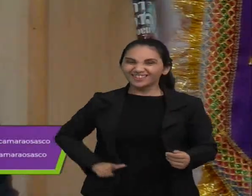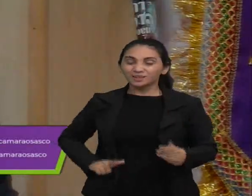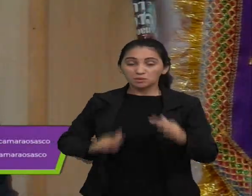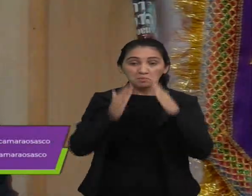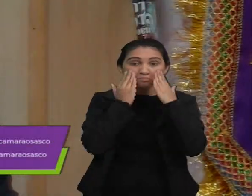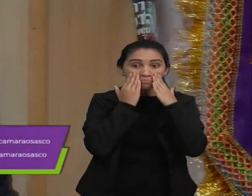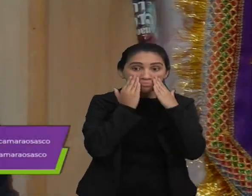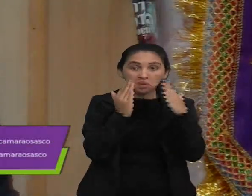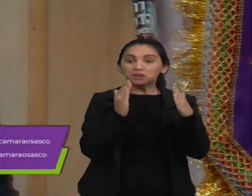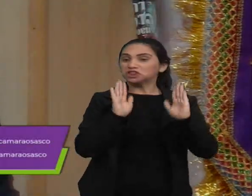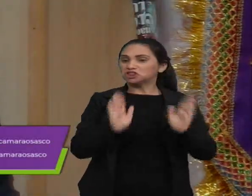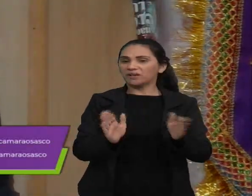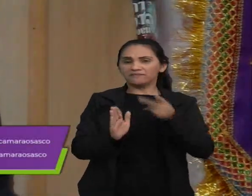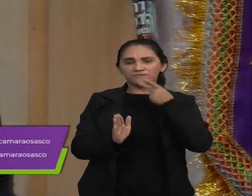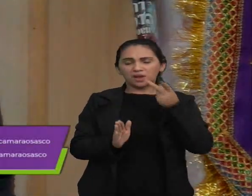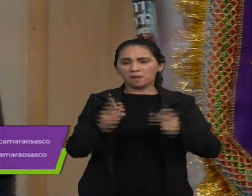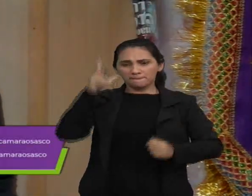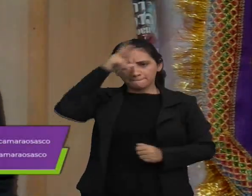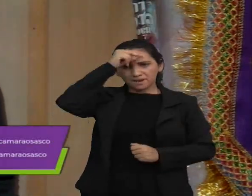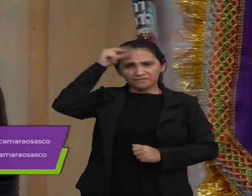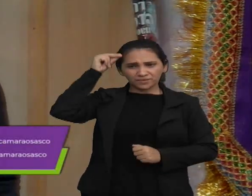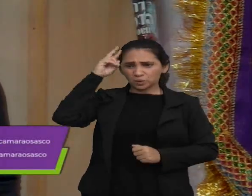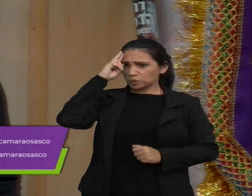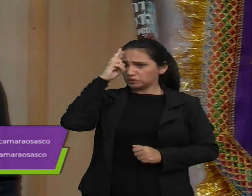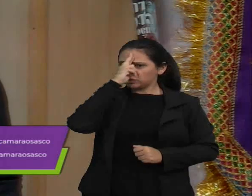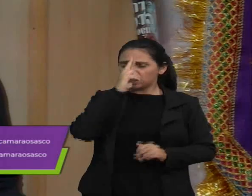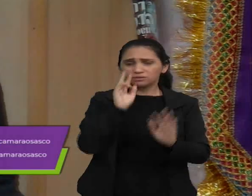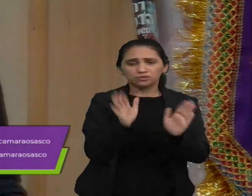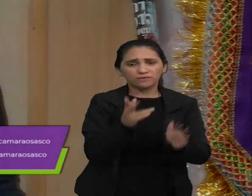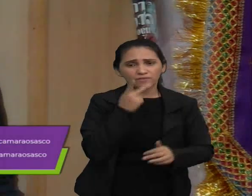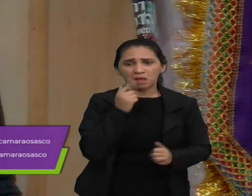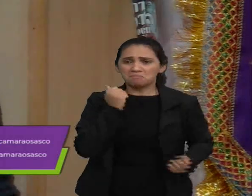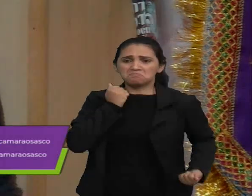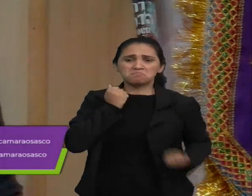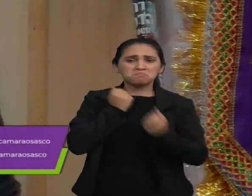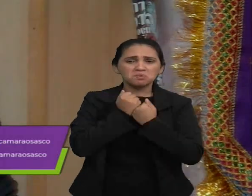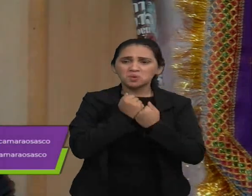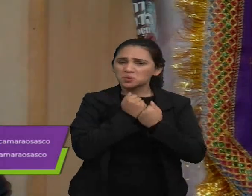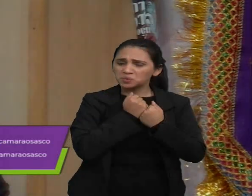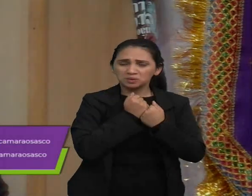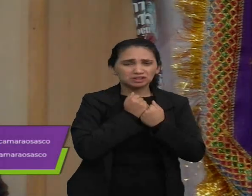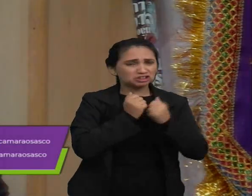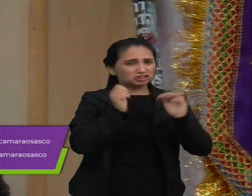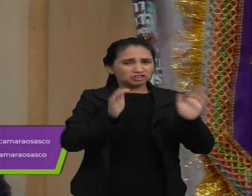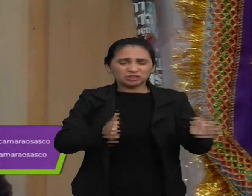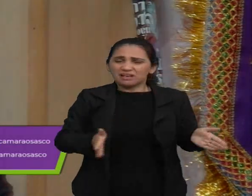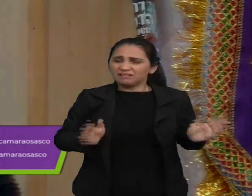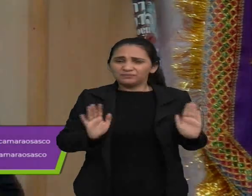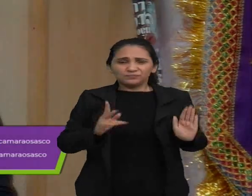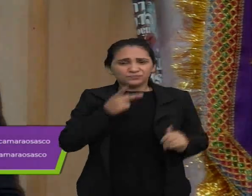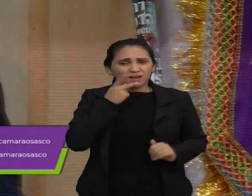posicionamento dele o prefeito Rogério Lins ele apoiou ele trouxe para a capacidade